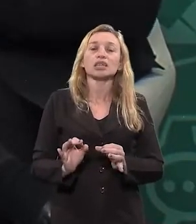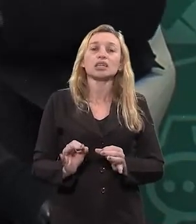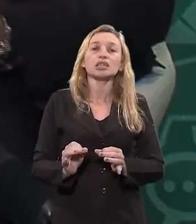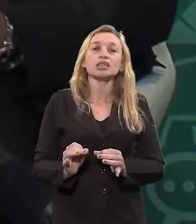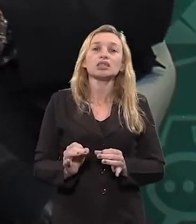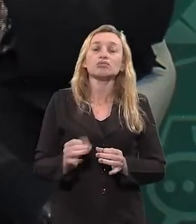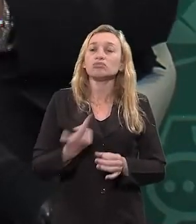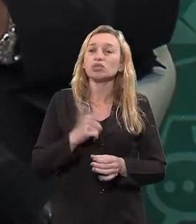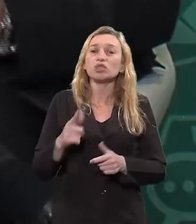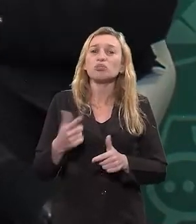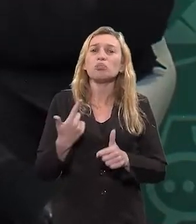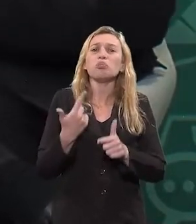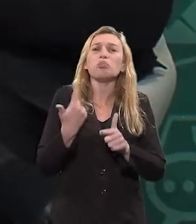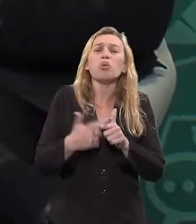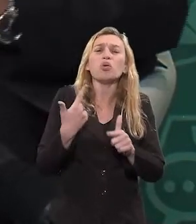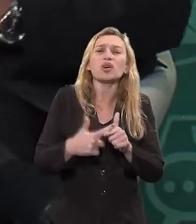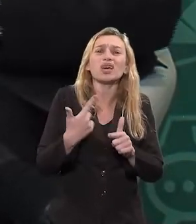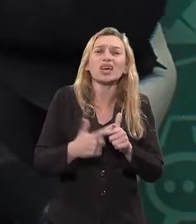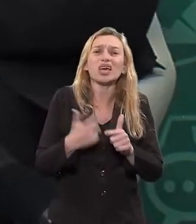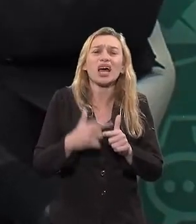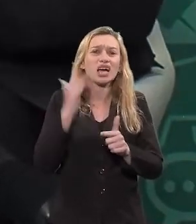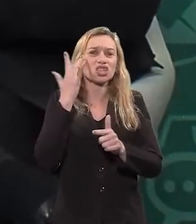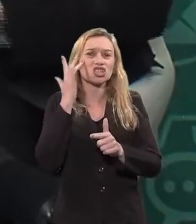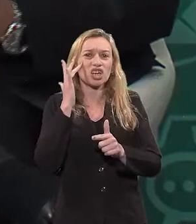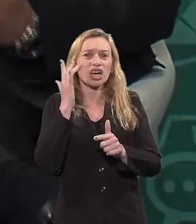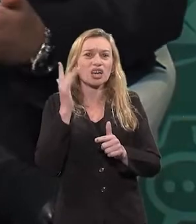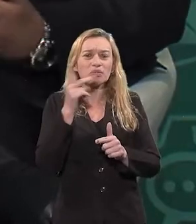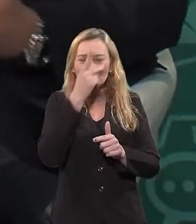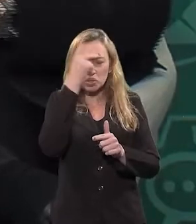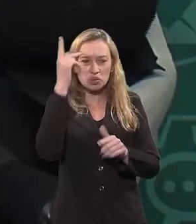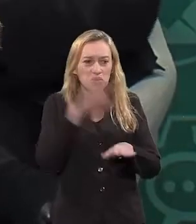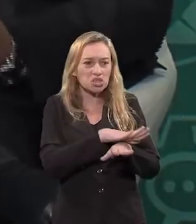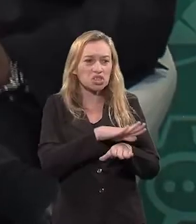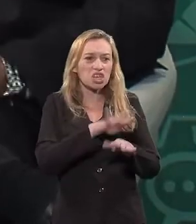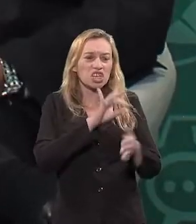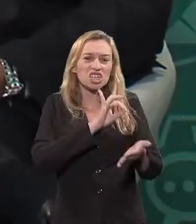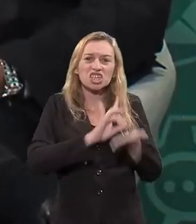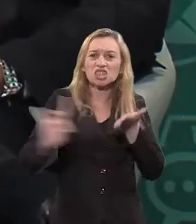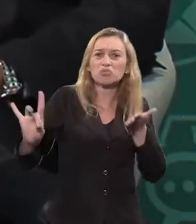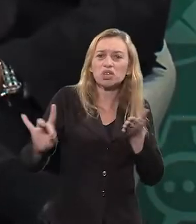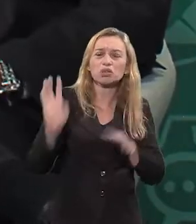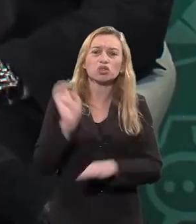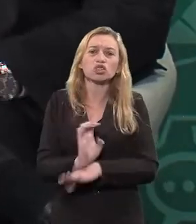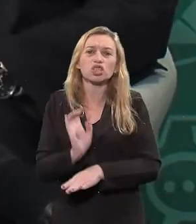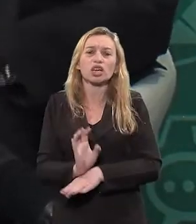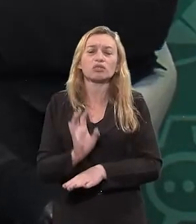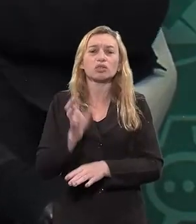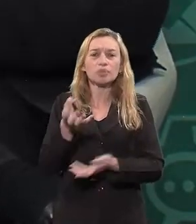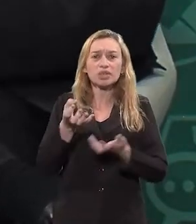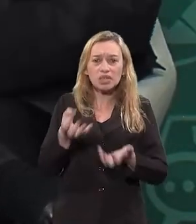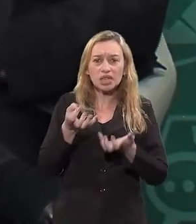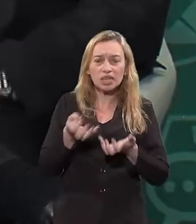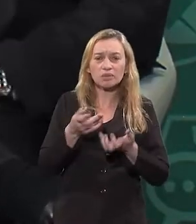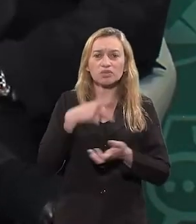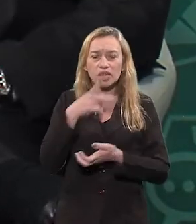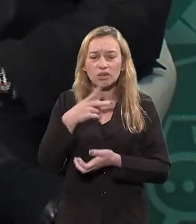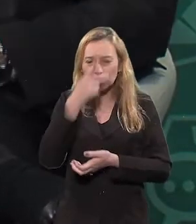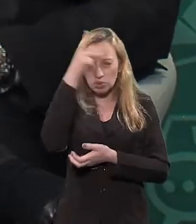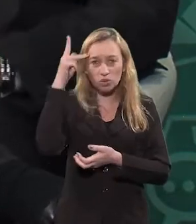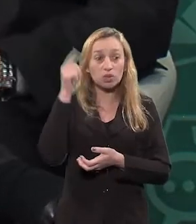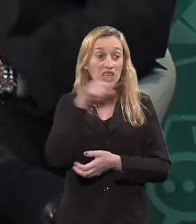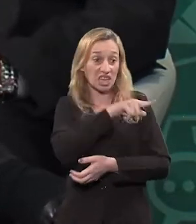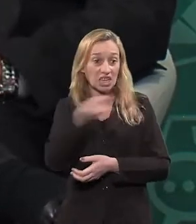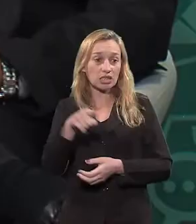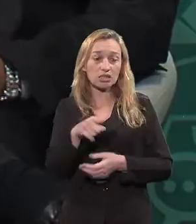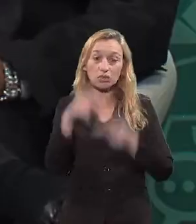criminal limpa, ou seja, não tem por que serem entendidas como pessoas, como inimigas do Estado. Né? O que a gente tem que falar para essas pessoas